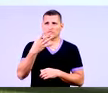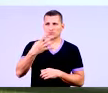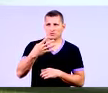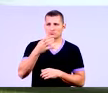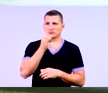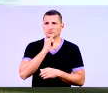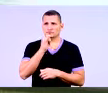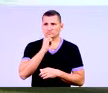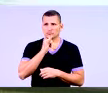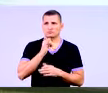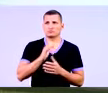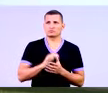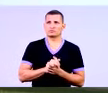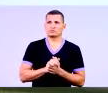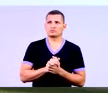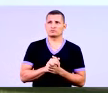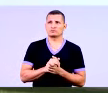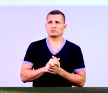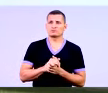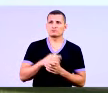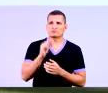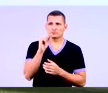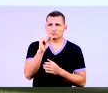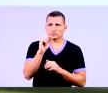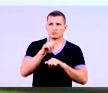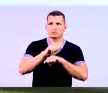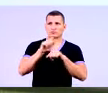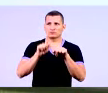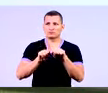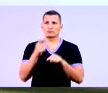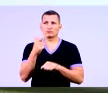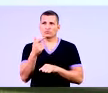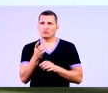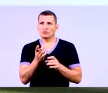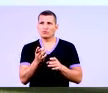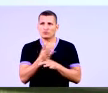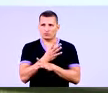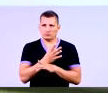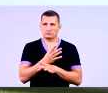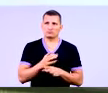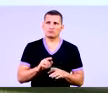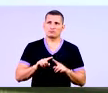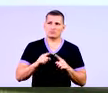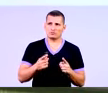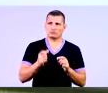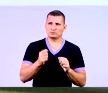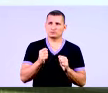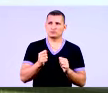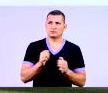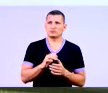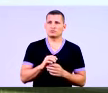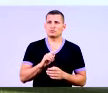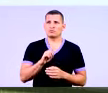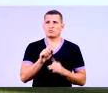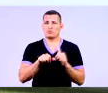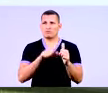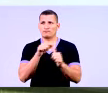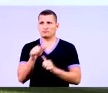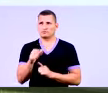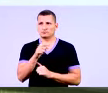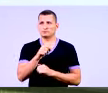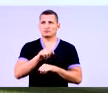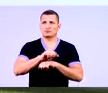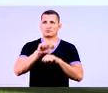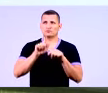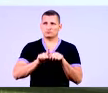exemplos de pequenos algoritmos ele não está completo mas eu poderia facilmente conversei converter isso em um